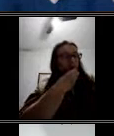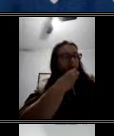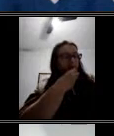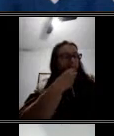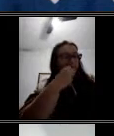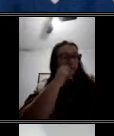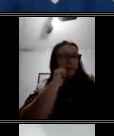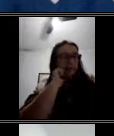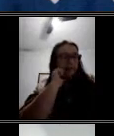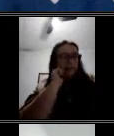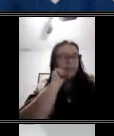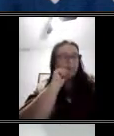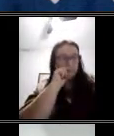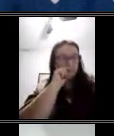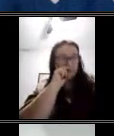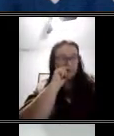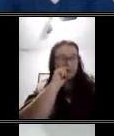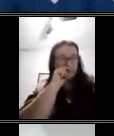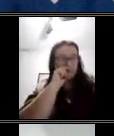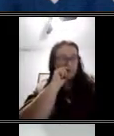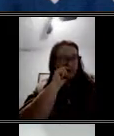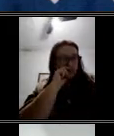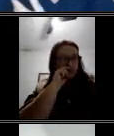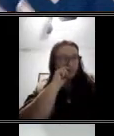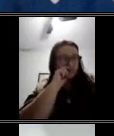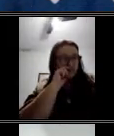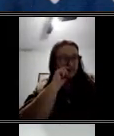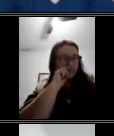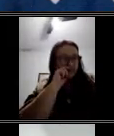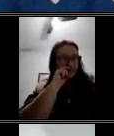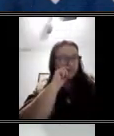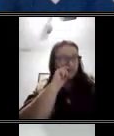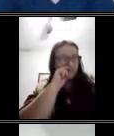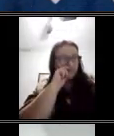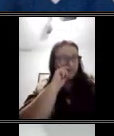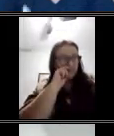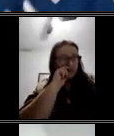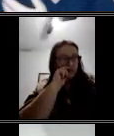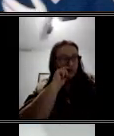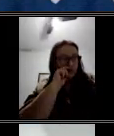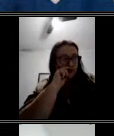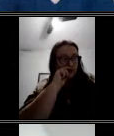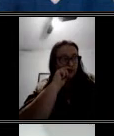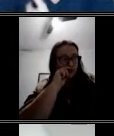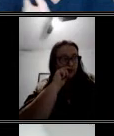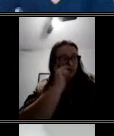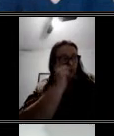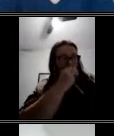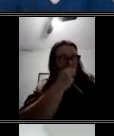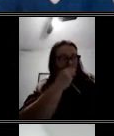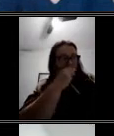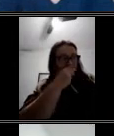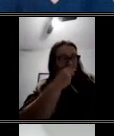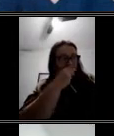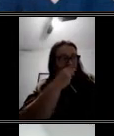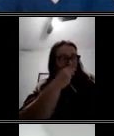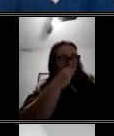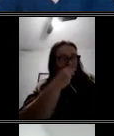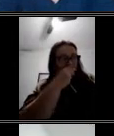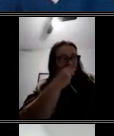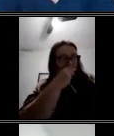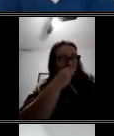precisa ser estudado, precisa ser avaliado, porque pode ser um transtorno de aprendizado, tipo dislexia ou